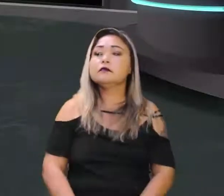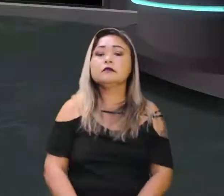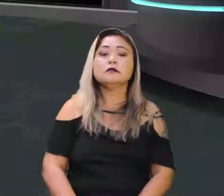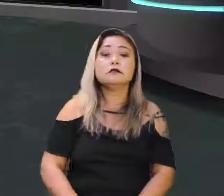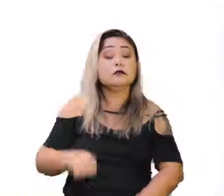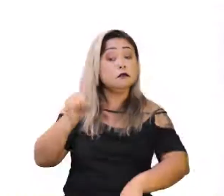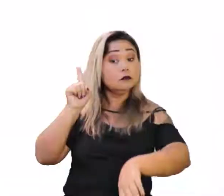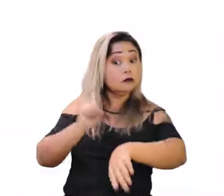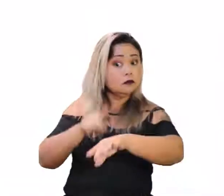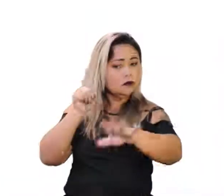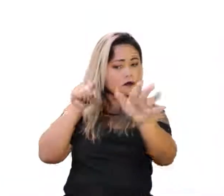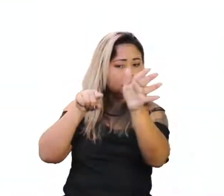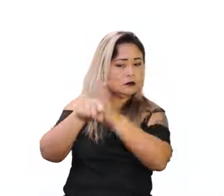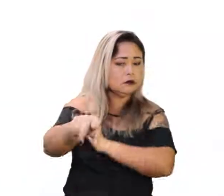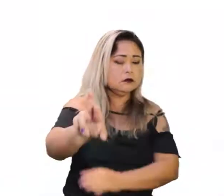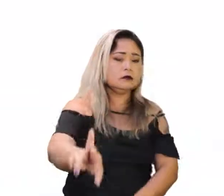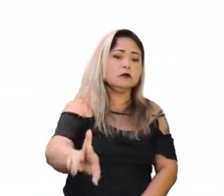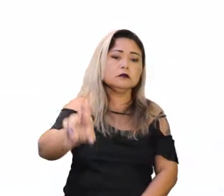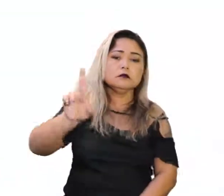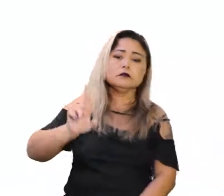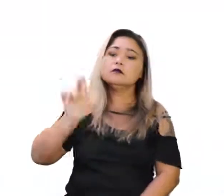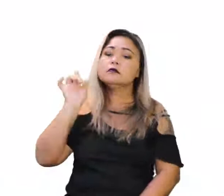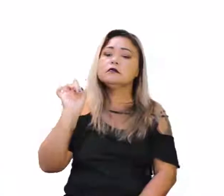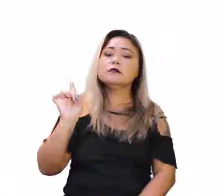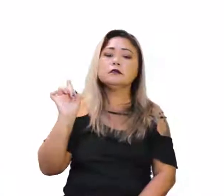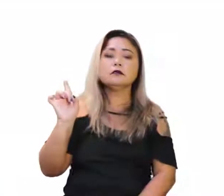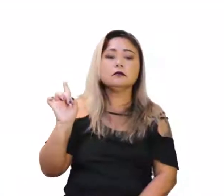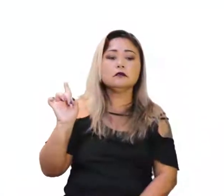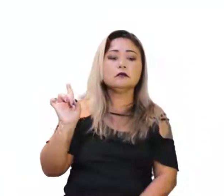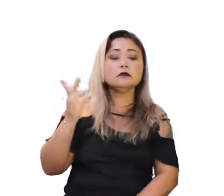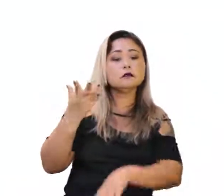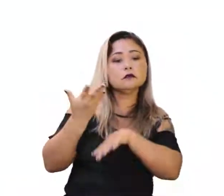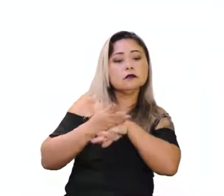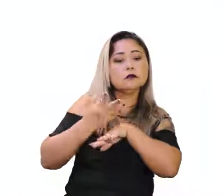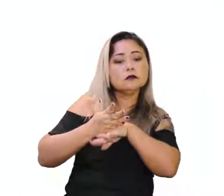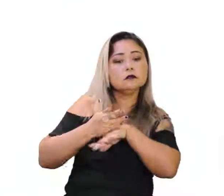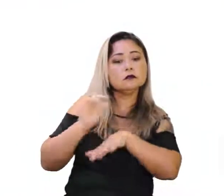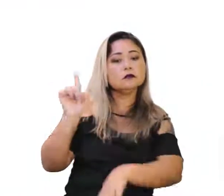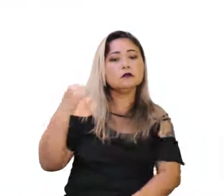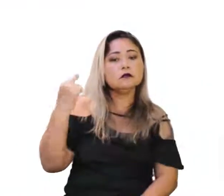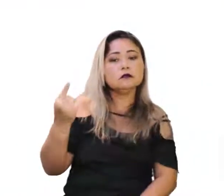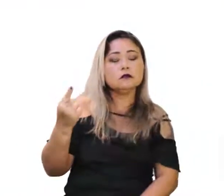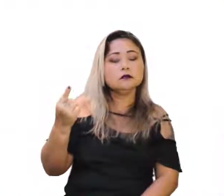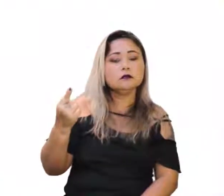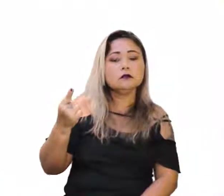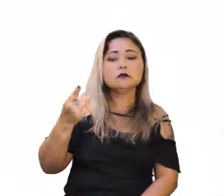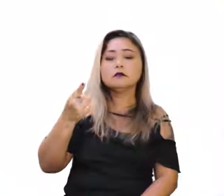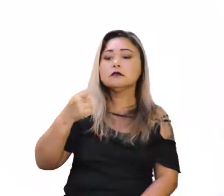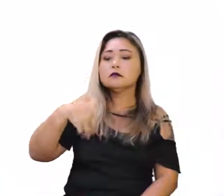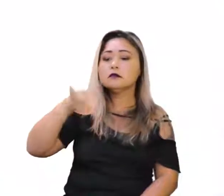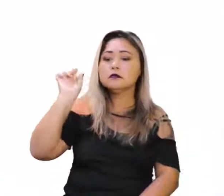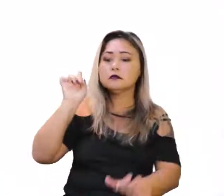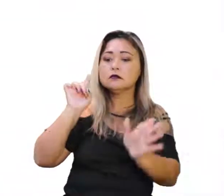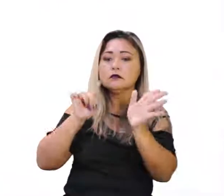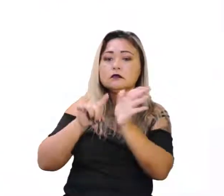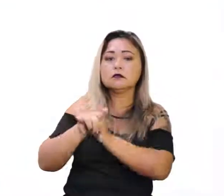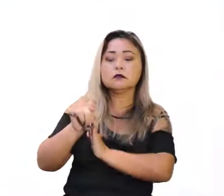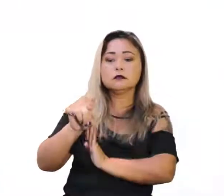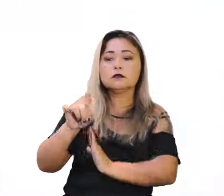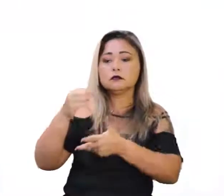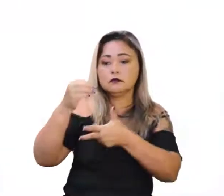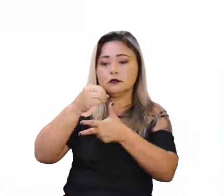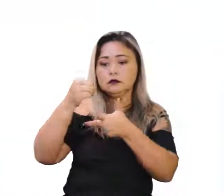hora do quiz. Nós trouxemos um quiz para vocês exercitar aí mais questões